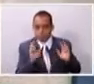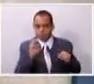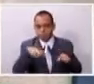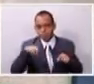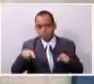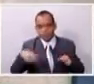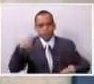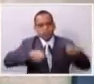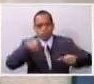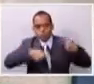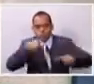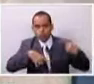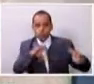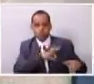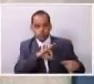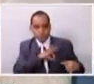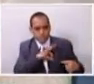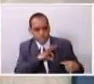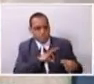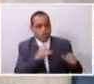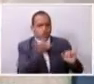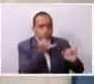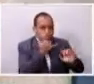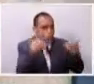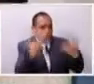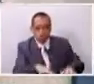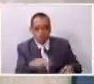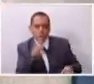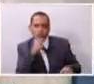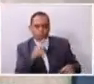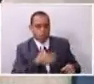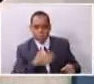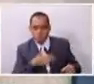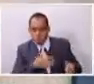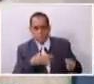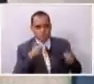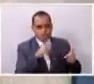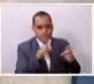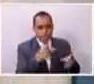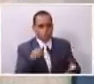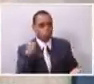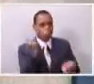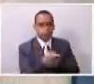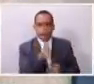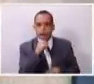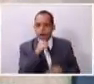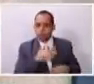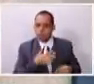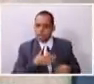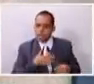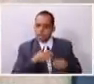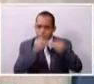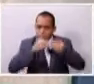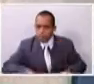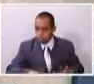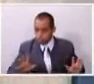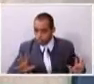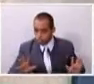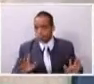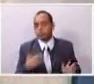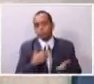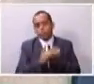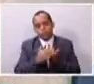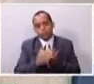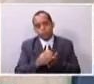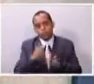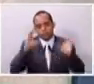acontece, ele discutiu com o guarda, se indispõe, porque ninguém quer, é um prejuízo. Ele comprou aquela água, realmente ia ter um prejuízo. A princípio, o cidadão